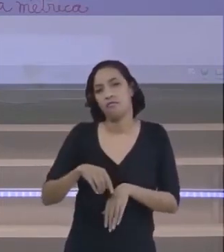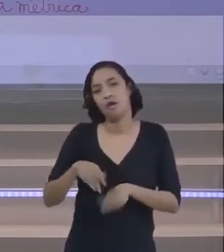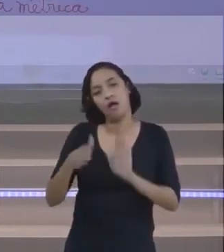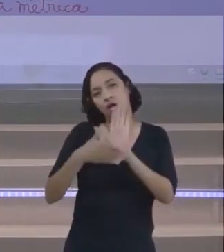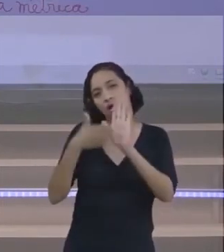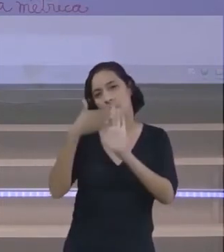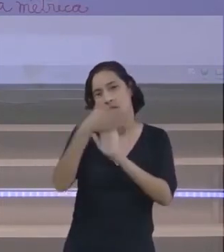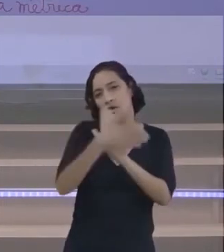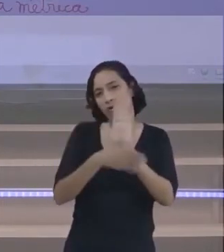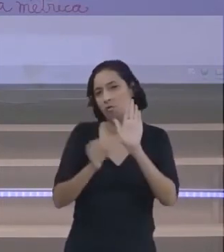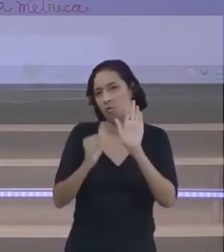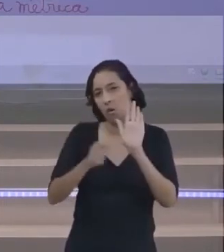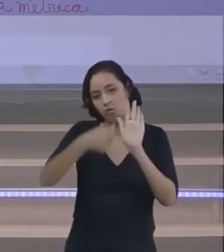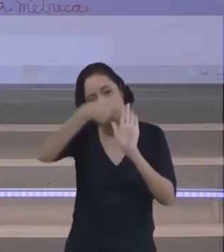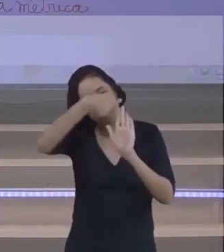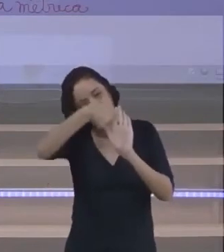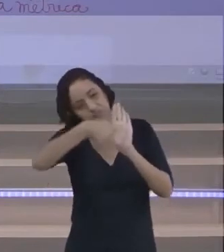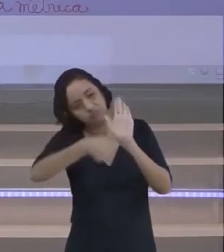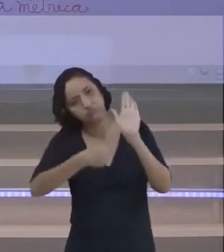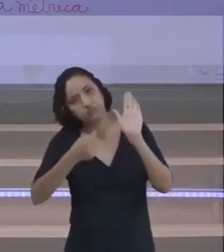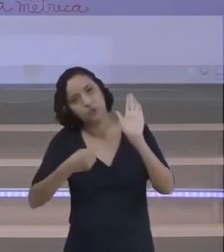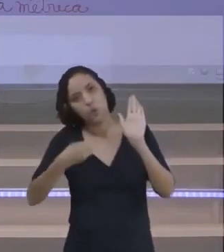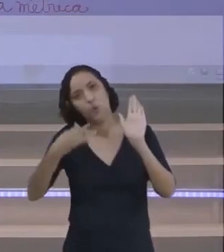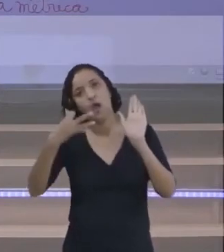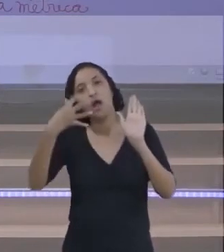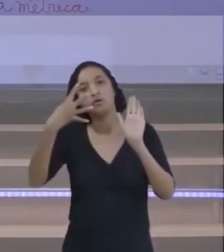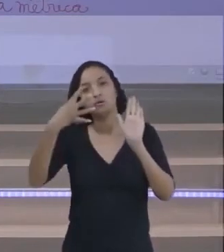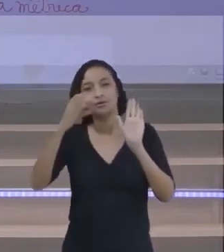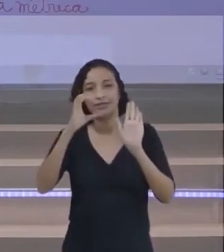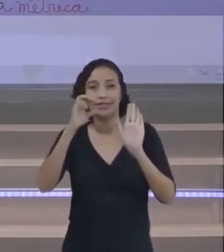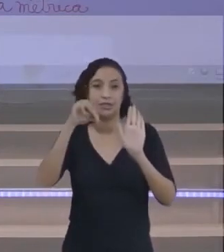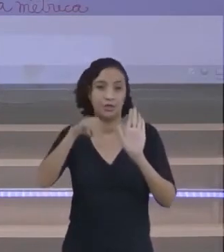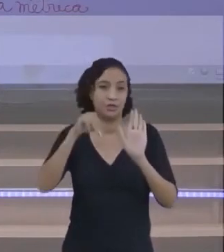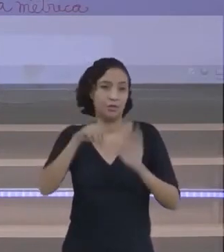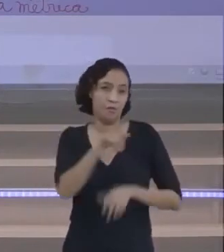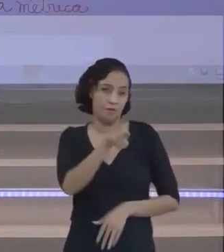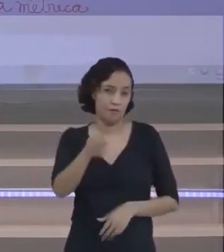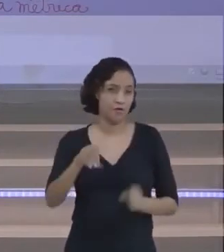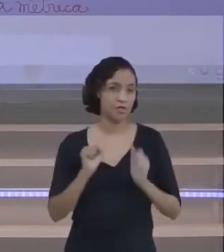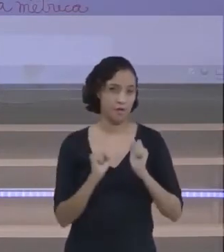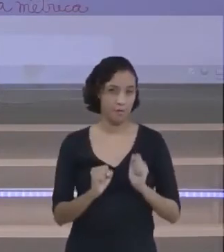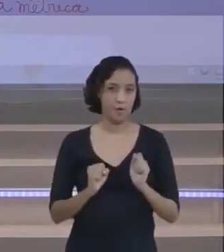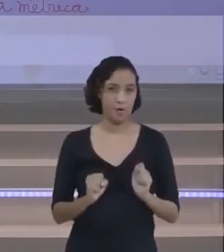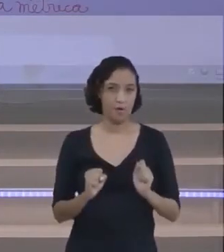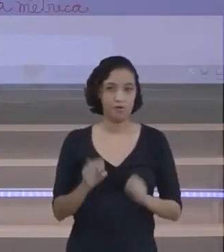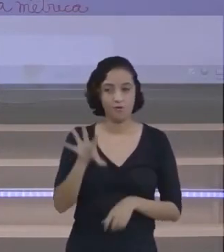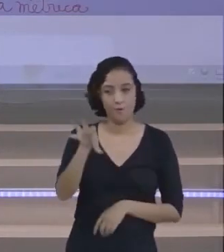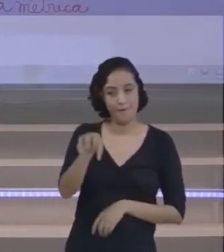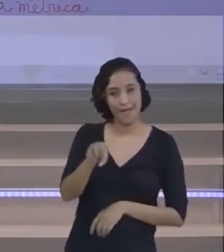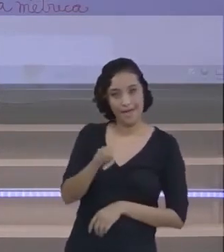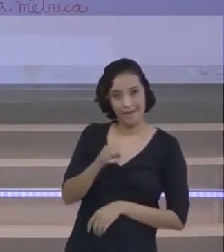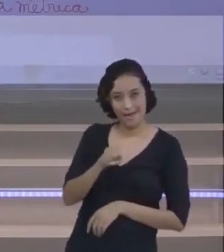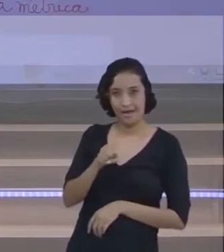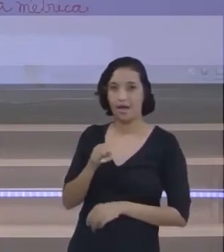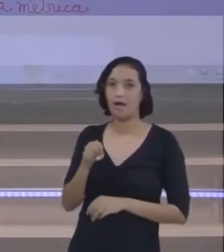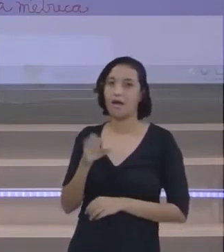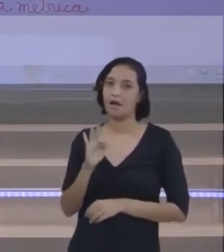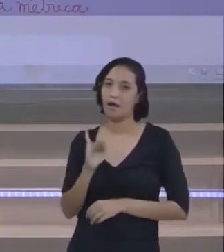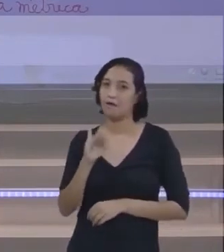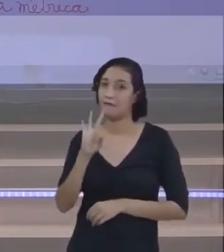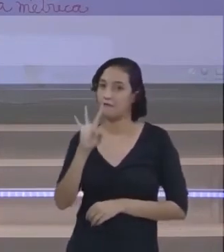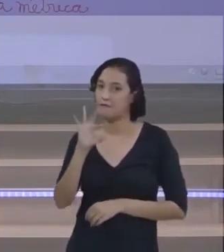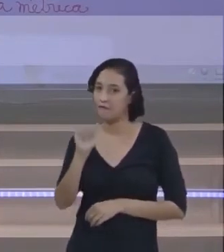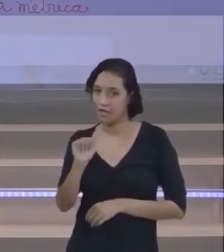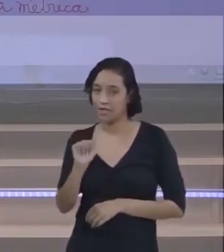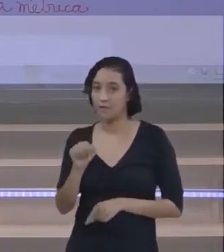fita métrica. Então vocês podem pegar uma fita métrica, claro que se o adulto assim o